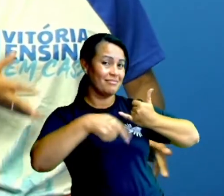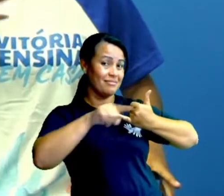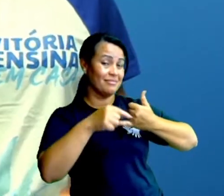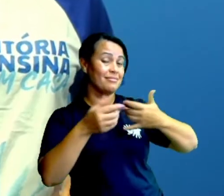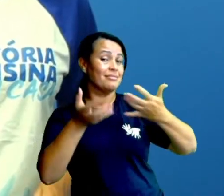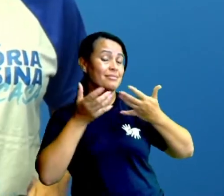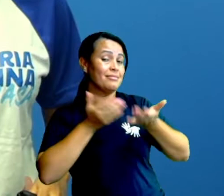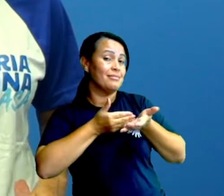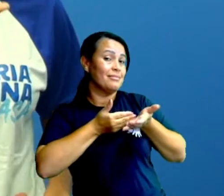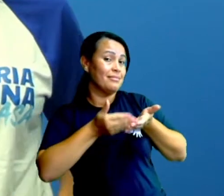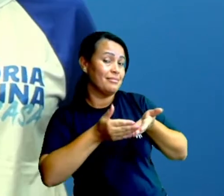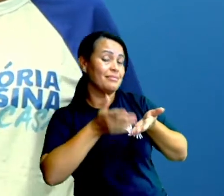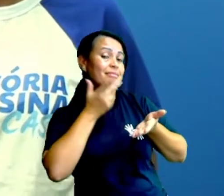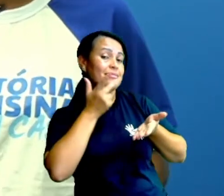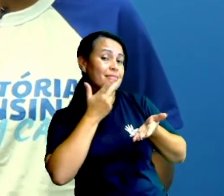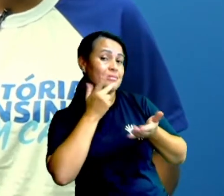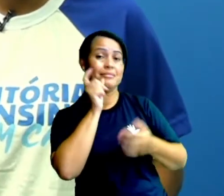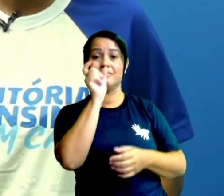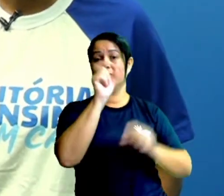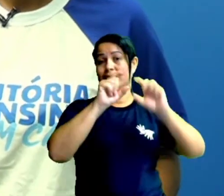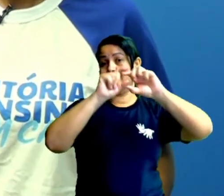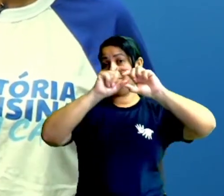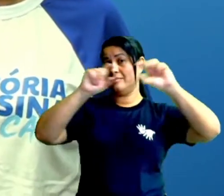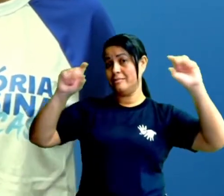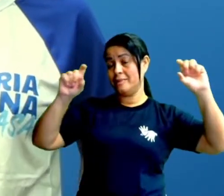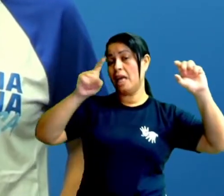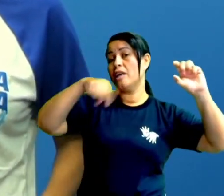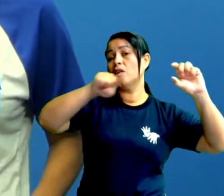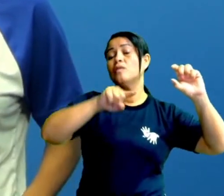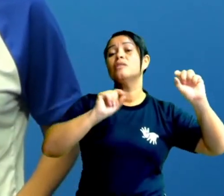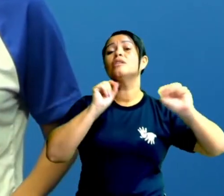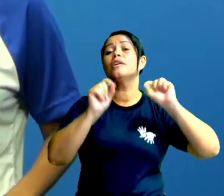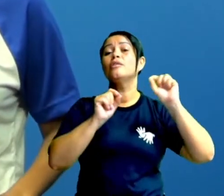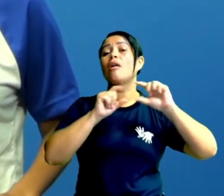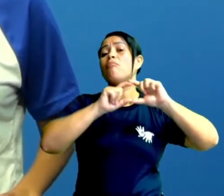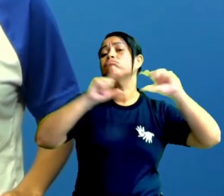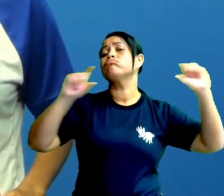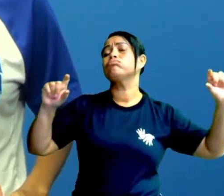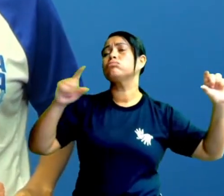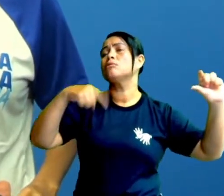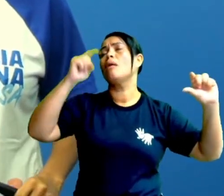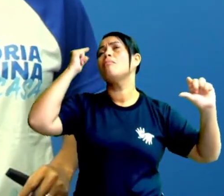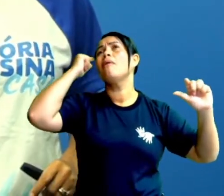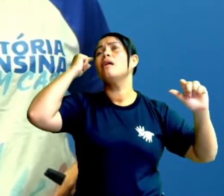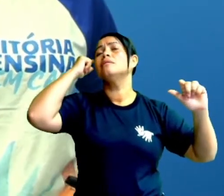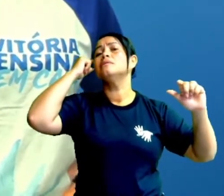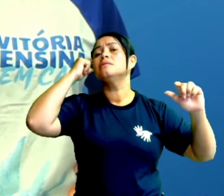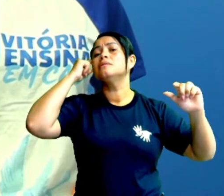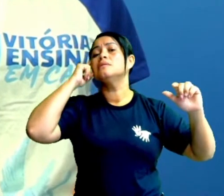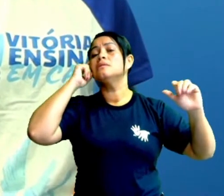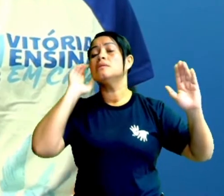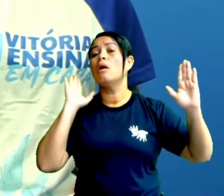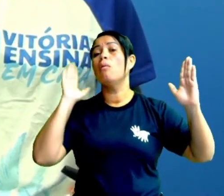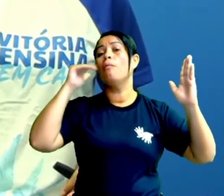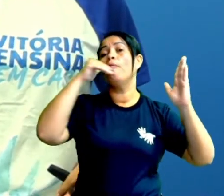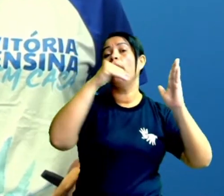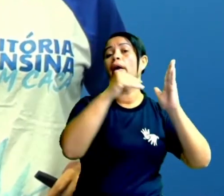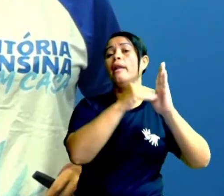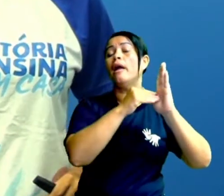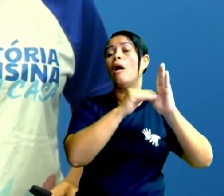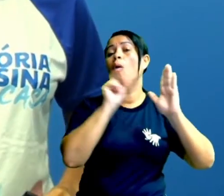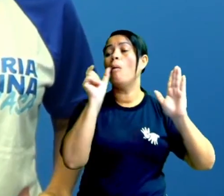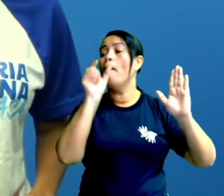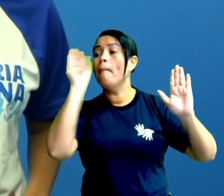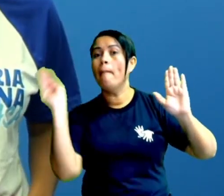eu vou começar dizendo uma frase e vocês vão ter que pensar vamos ter que completar o finalzinho dela